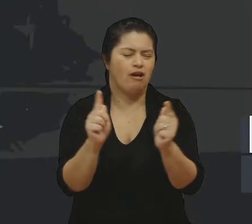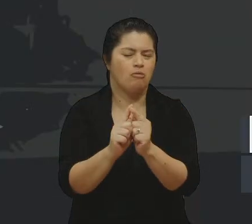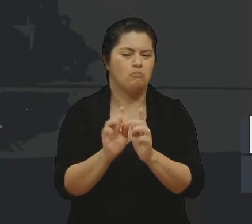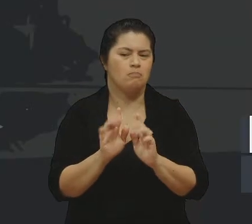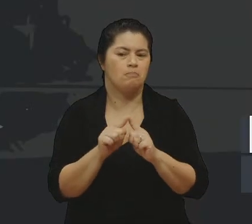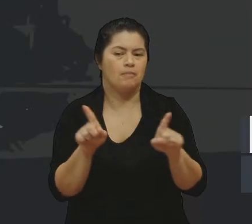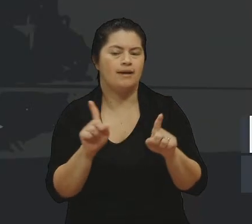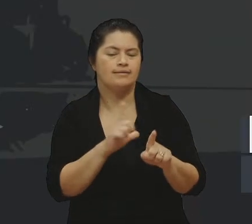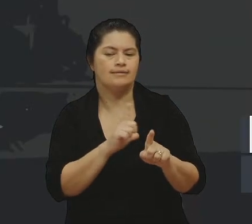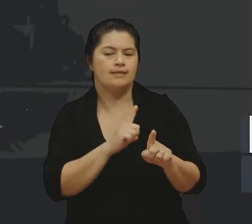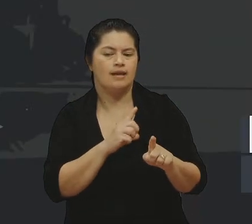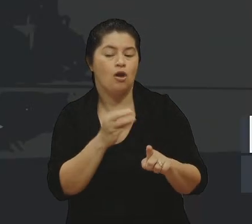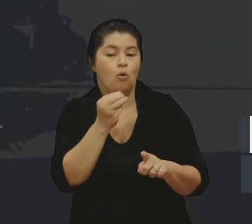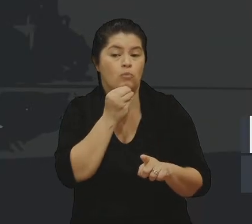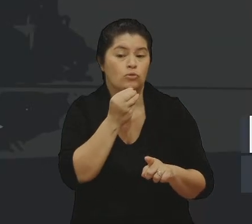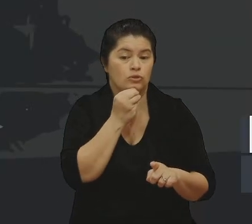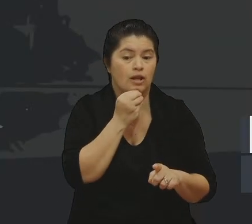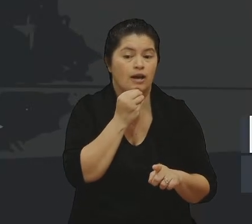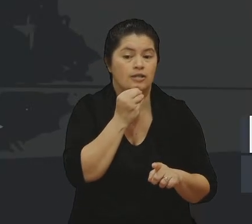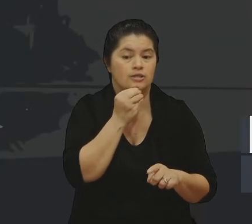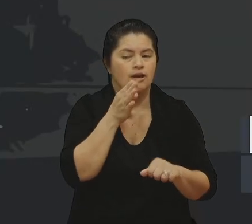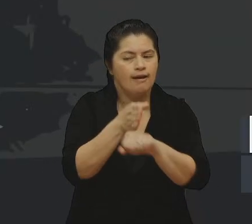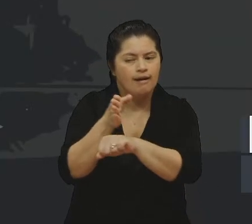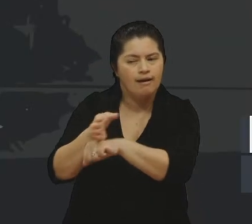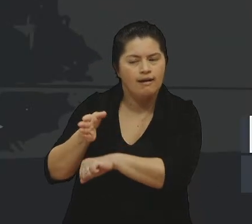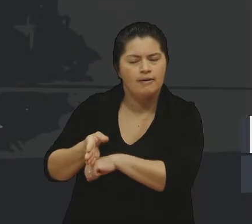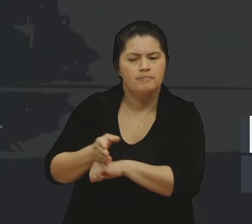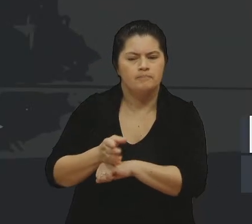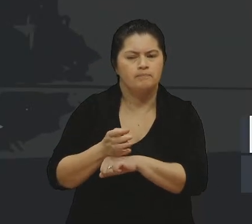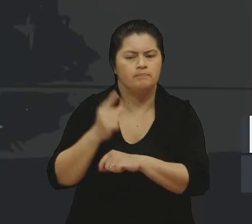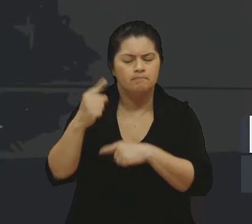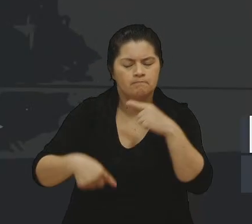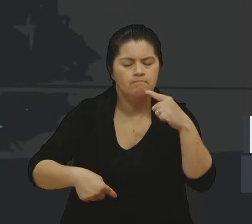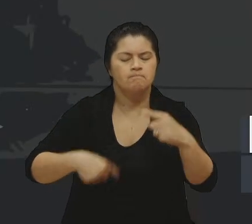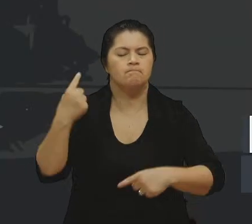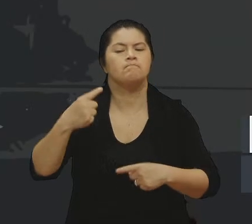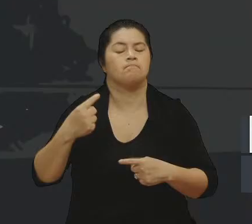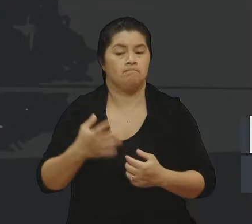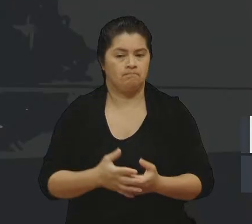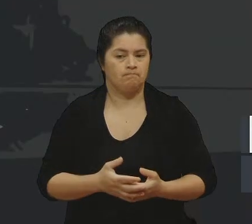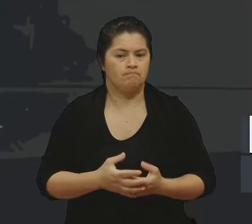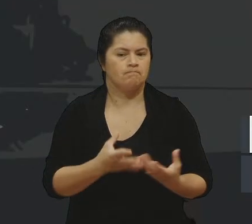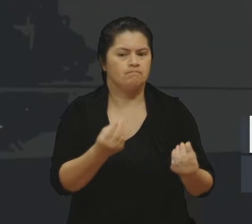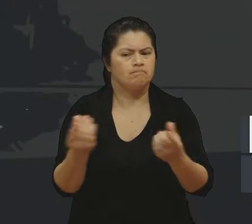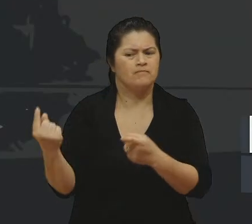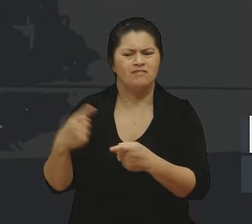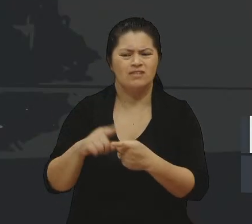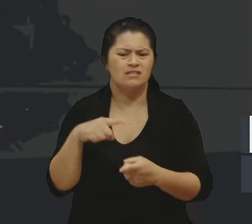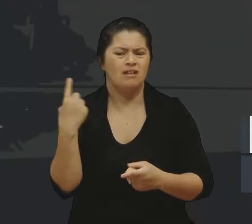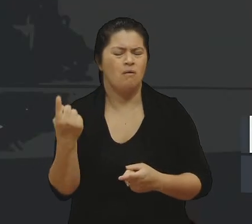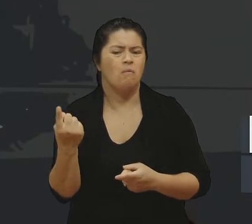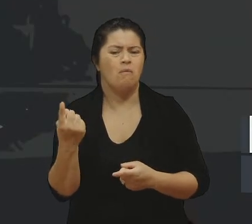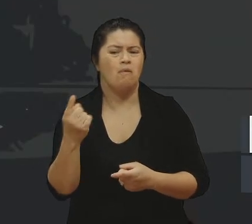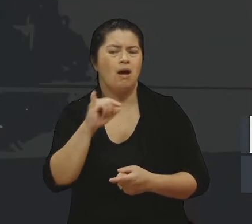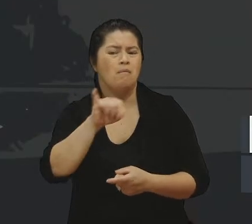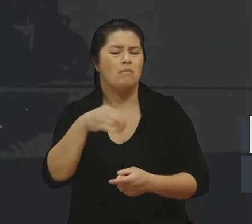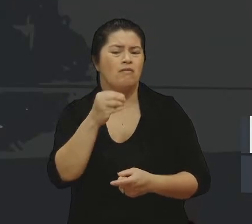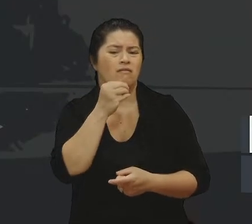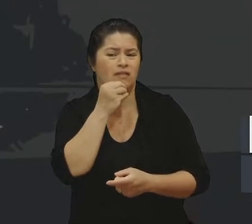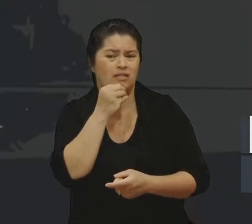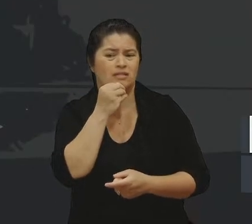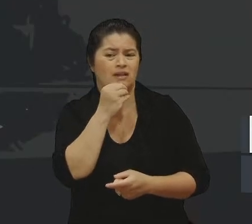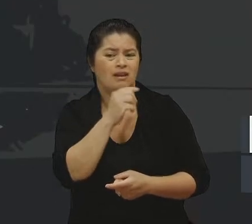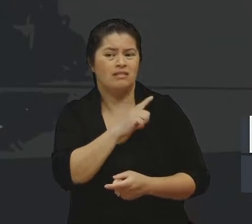quando tem as oportunidades para a gente ter acesso a desenvolvimento, muitas vezes a gente não aproveita. Essa sala era para ter 80 pessoas, até onde eu